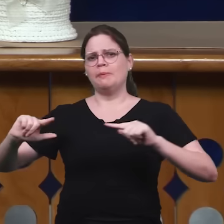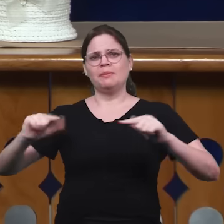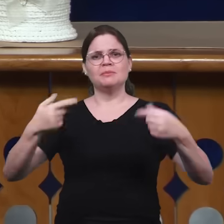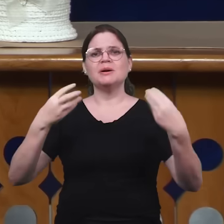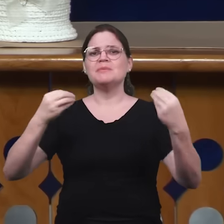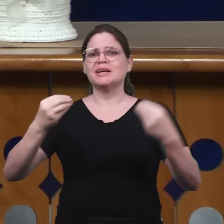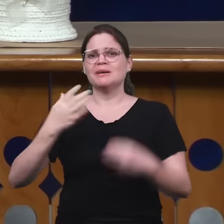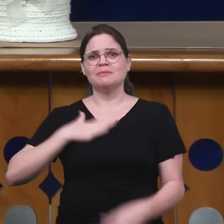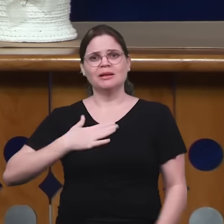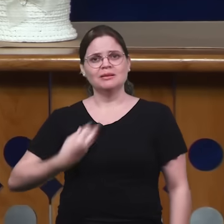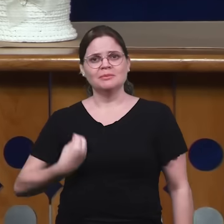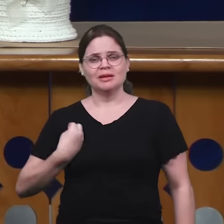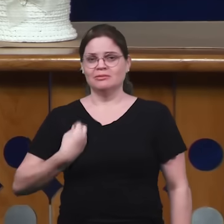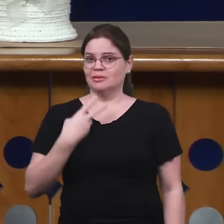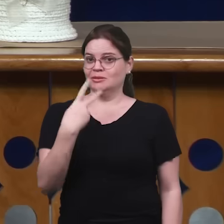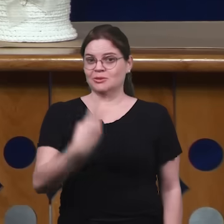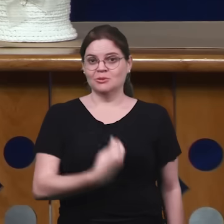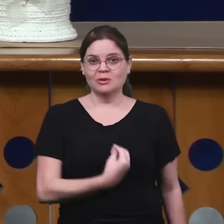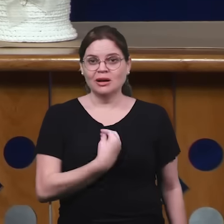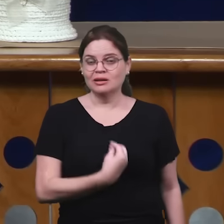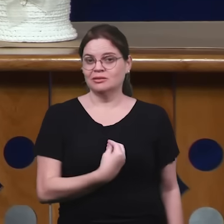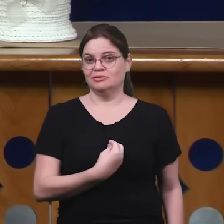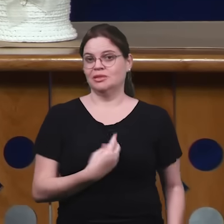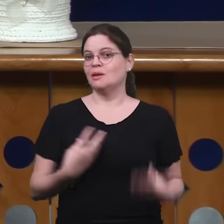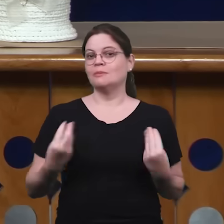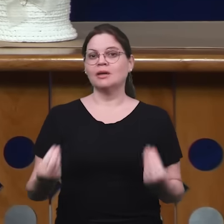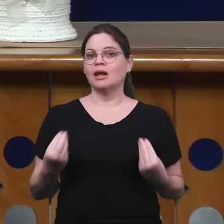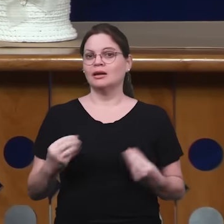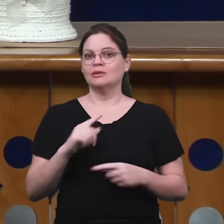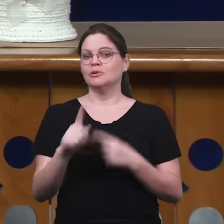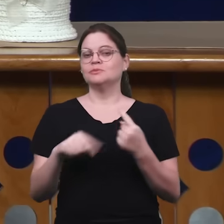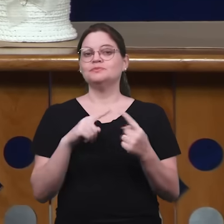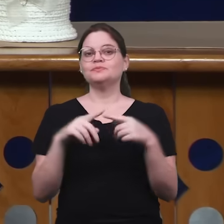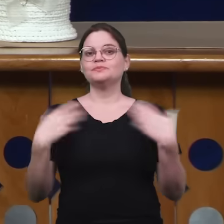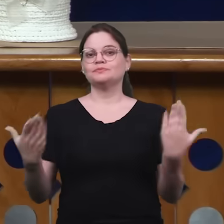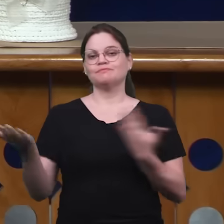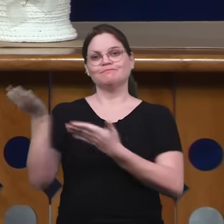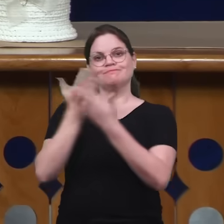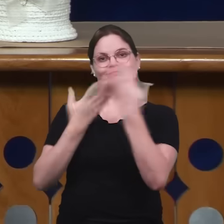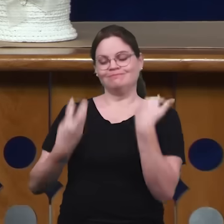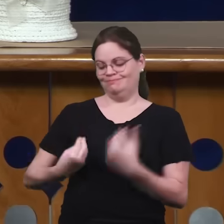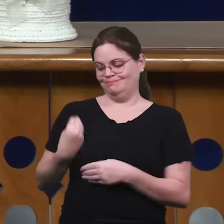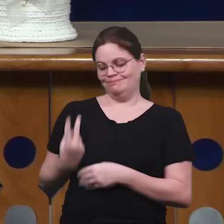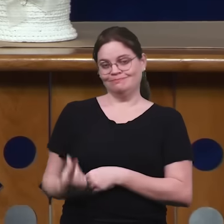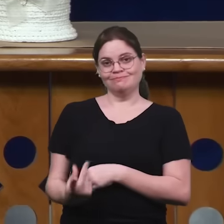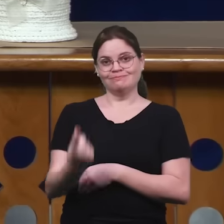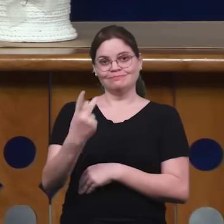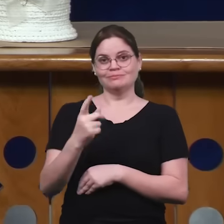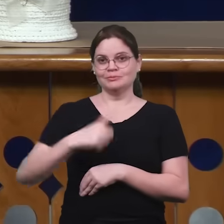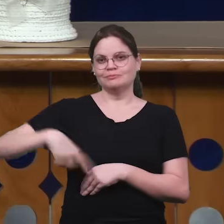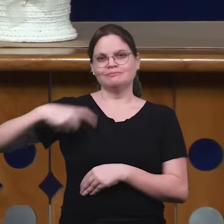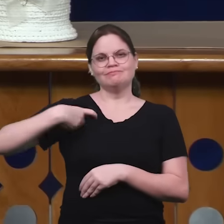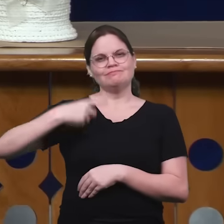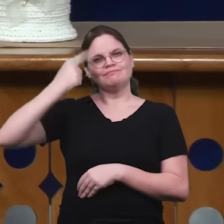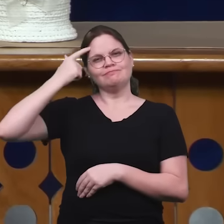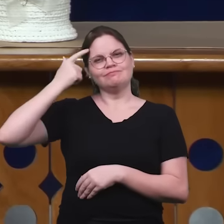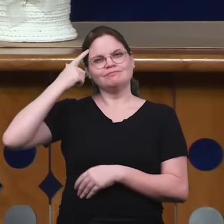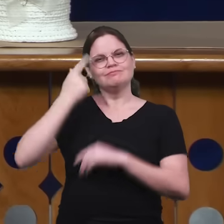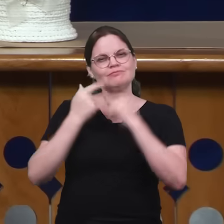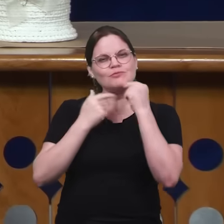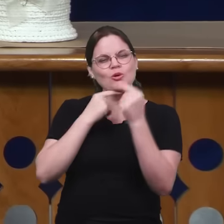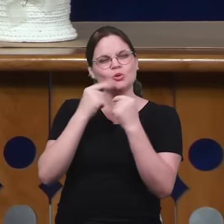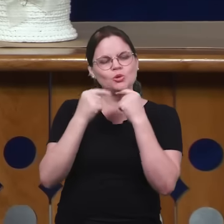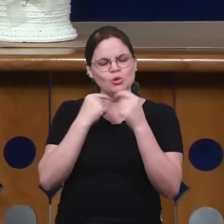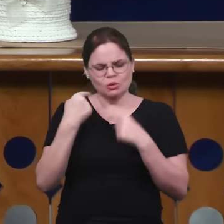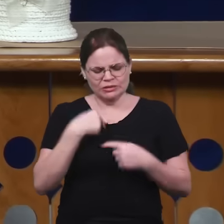mim, fez tudo pelo homem, para dar ao homem vida eterna. E as respostas das nossas questões só